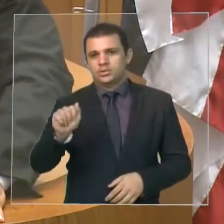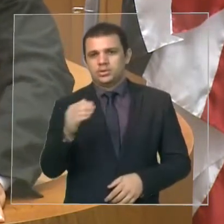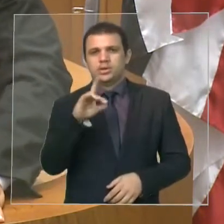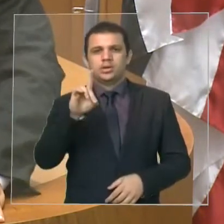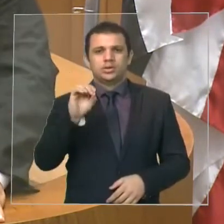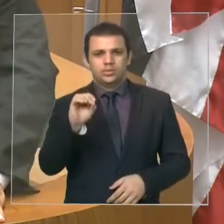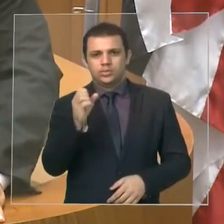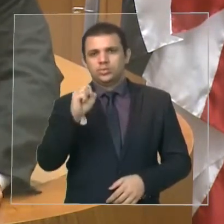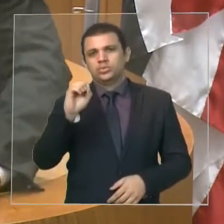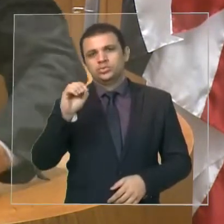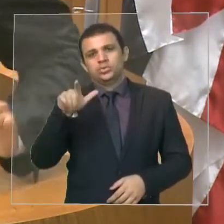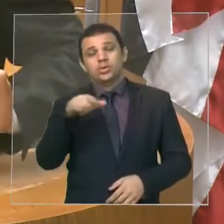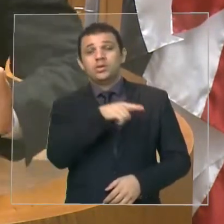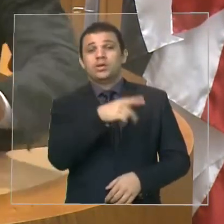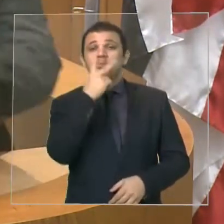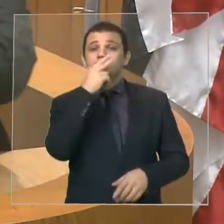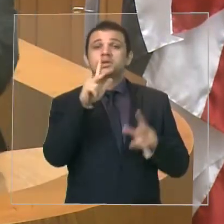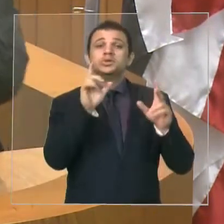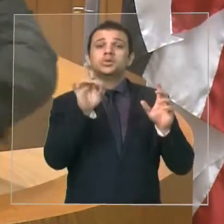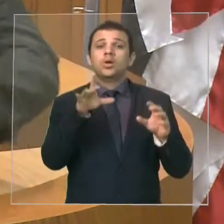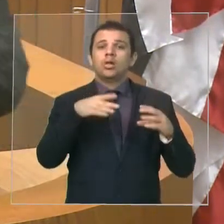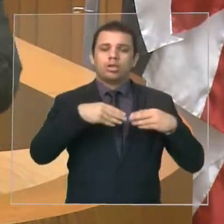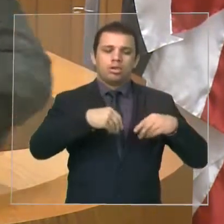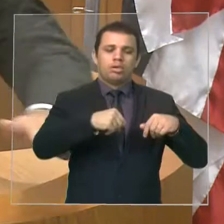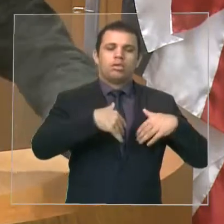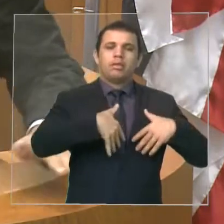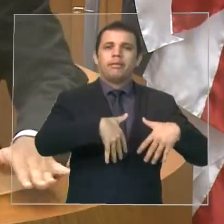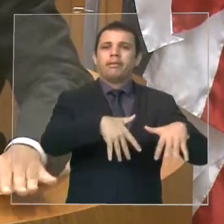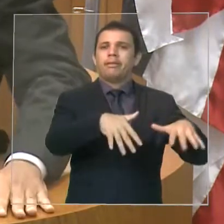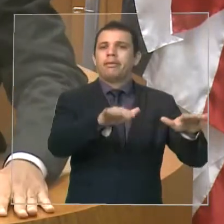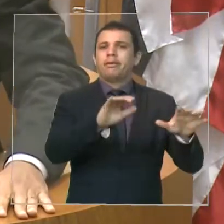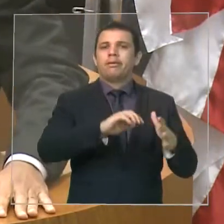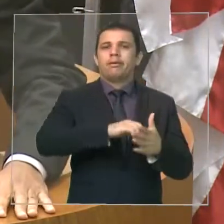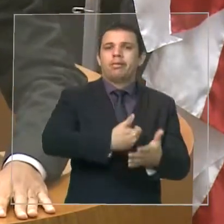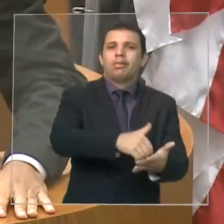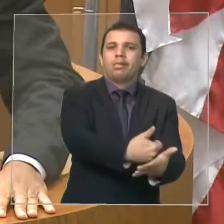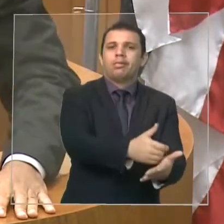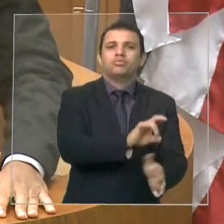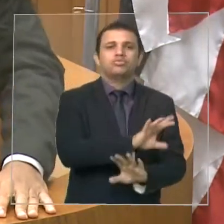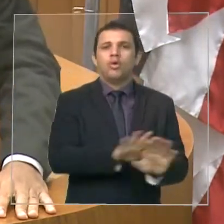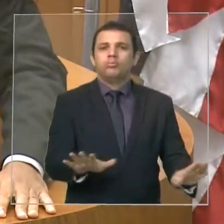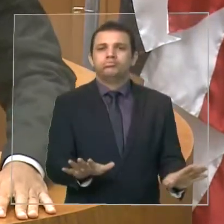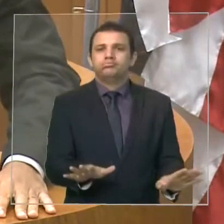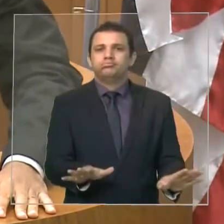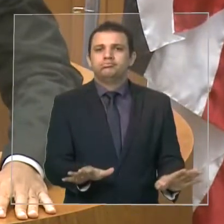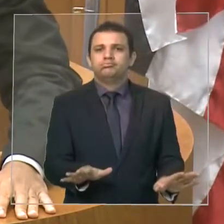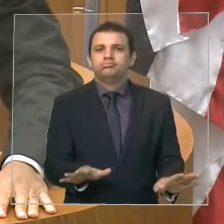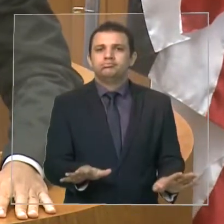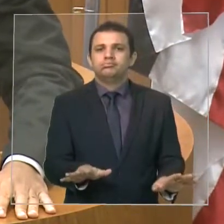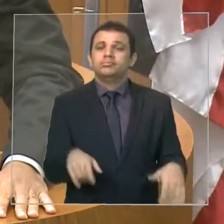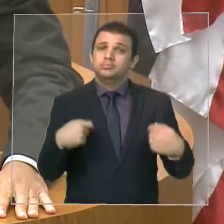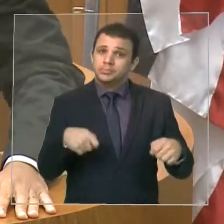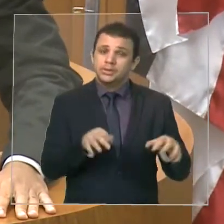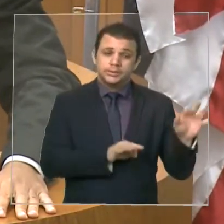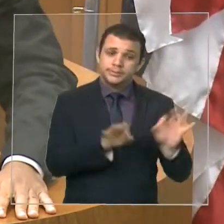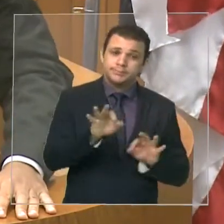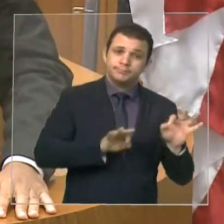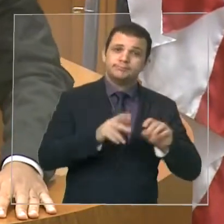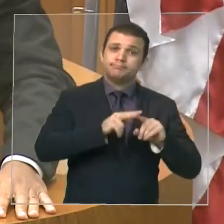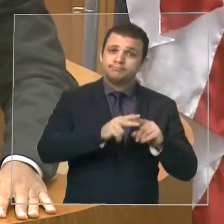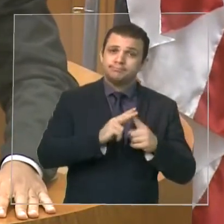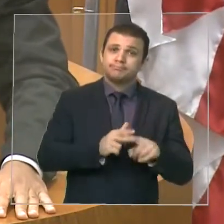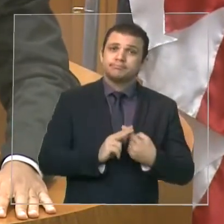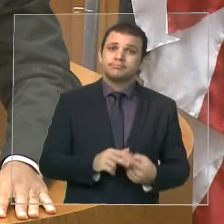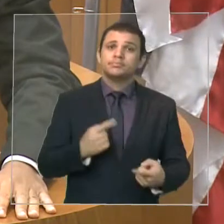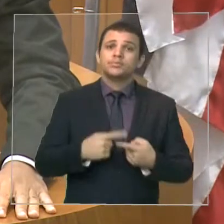ajudar o Terra do Sol a resolver aquele problema de buraco e lama, porque a população não aguenta mais. É um sofrimento